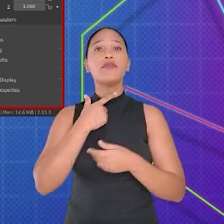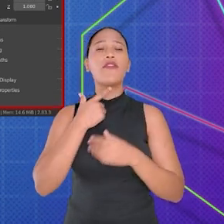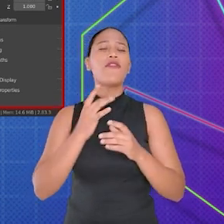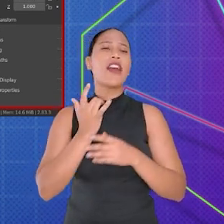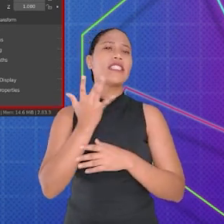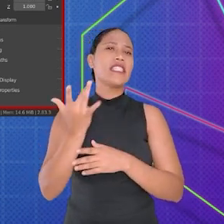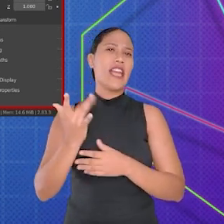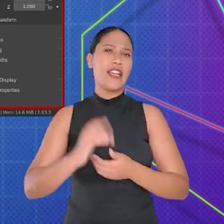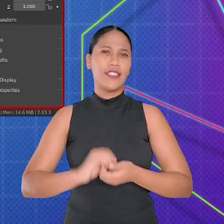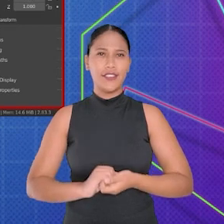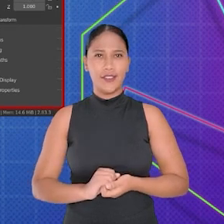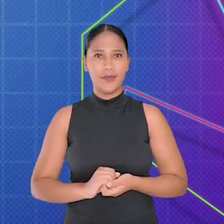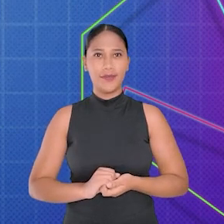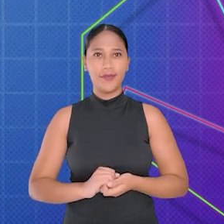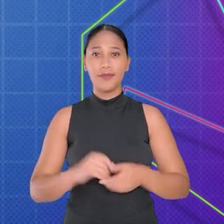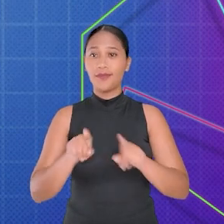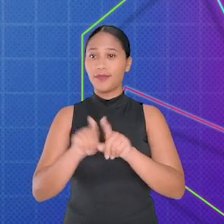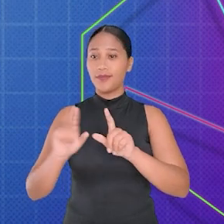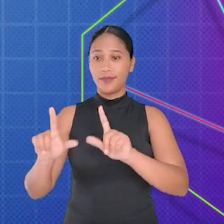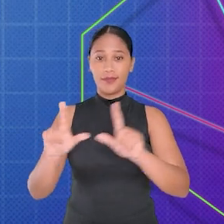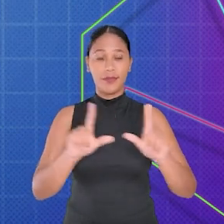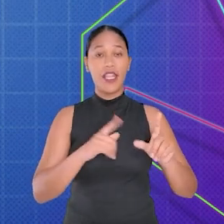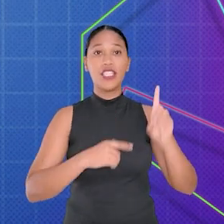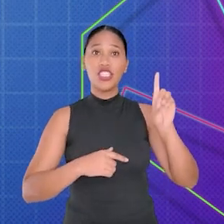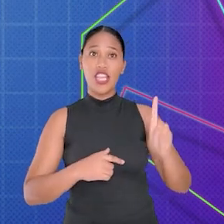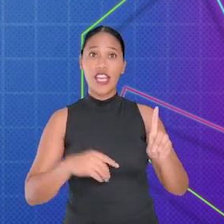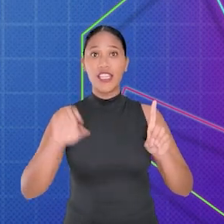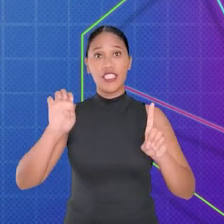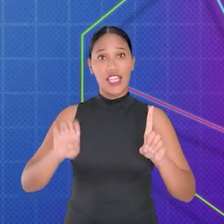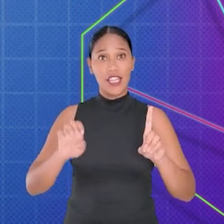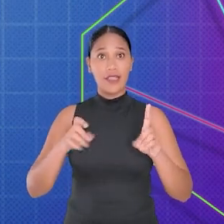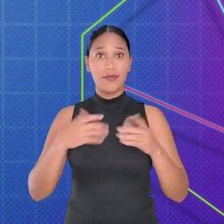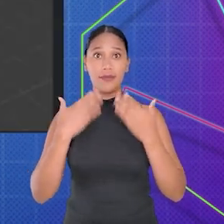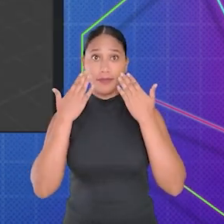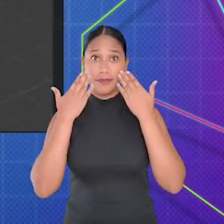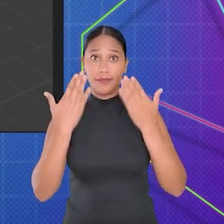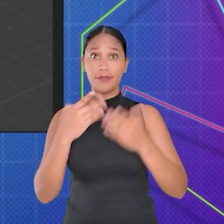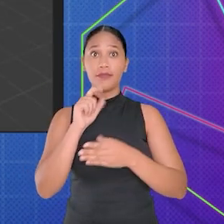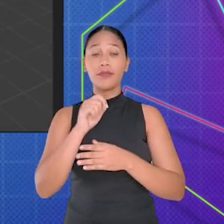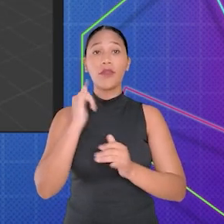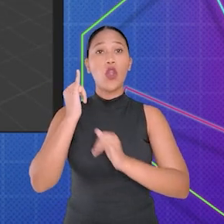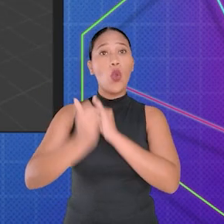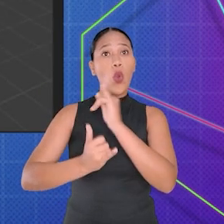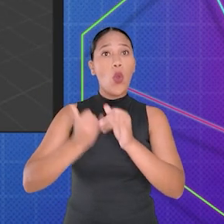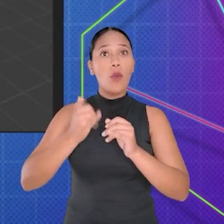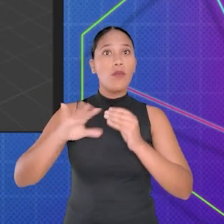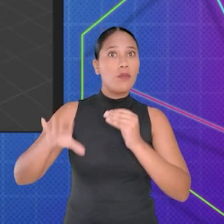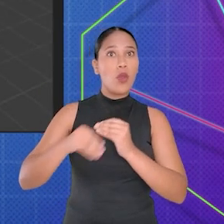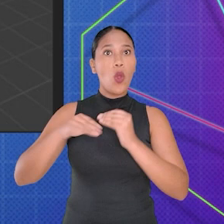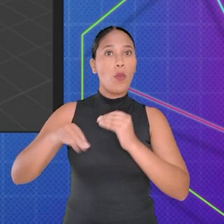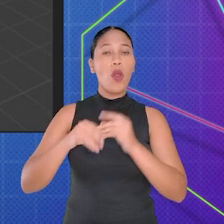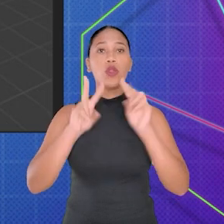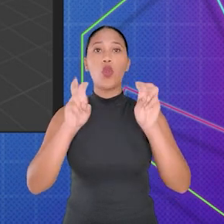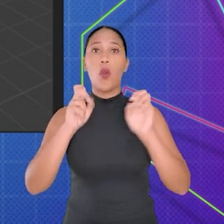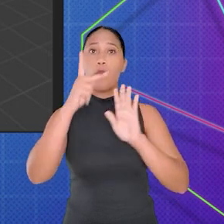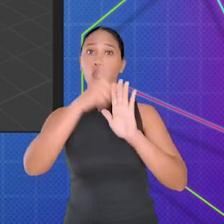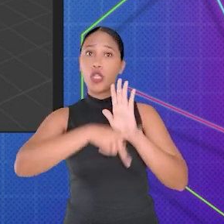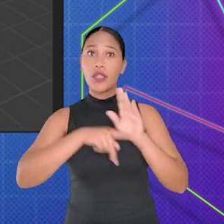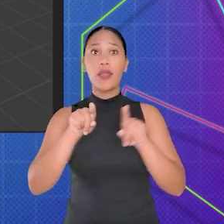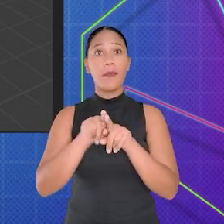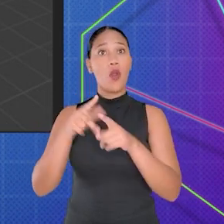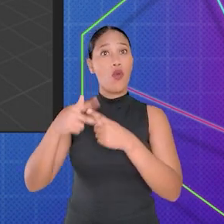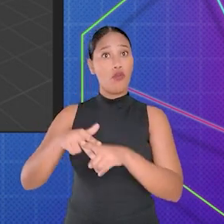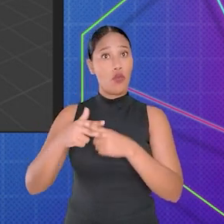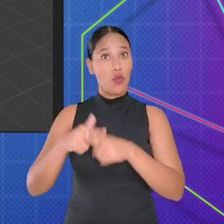com muita facilidade. Os painéis localizados na direita e na esquerda da interface fornecem informações adicionais sobre os projetos